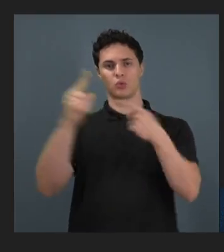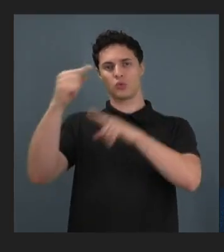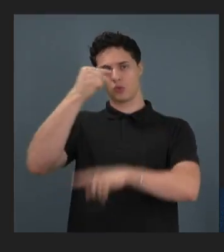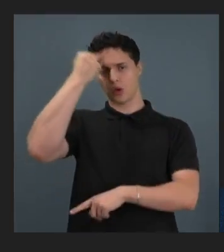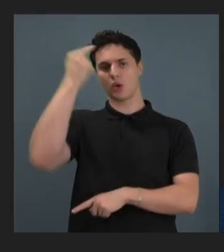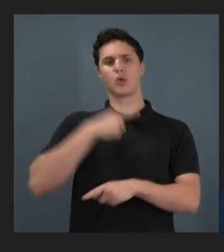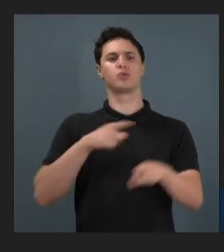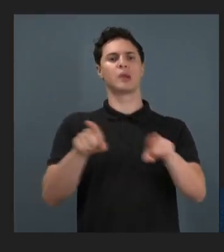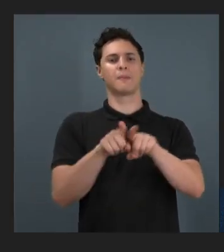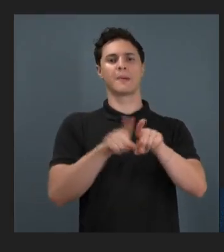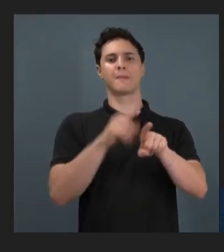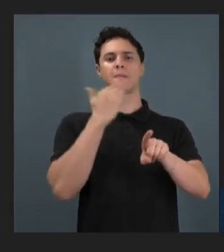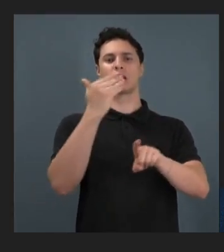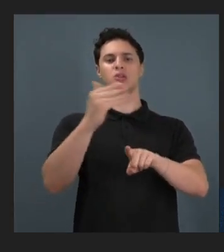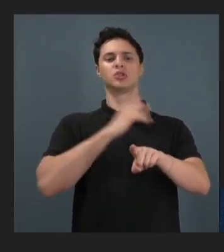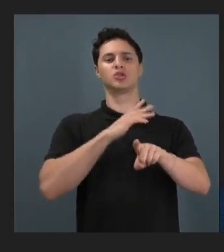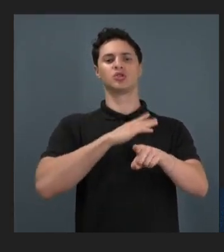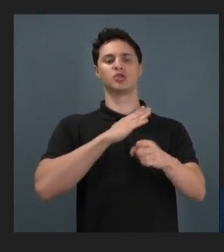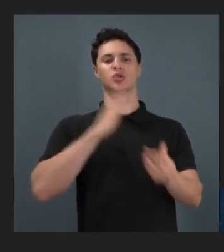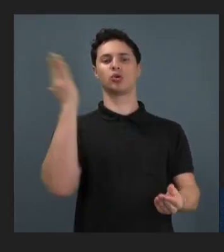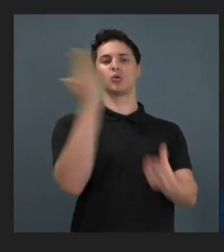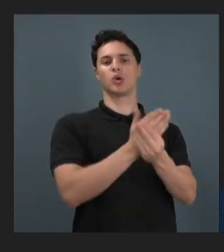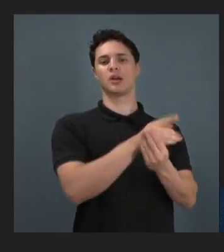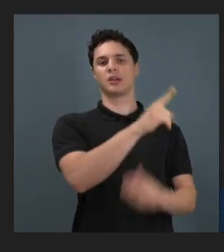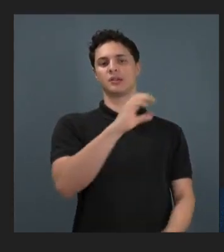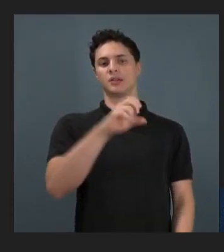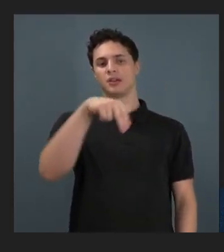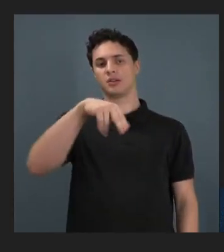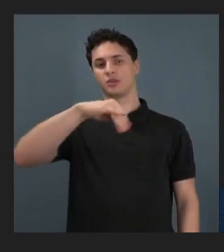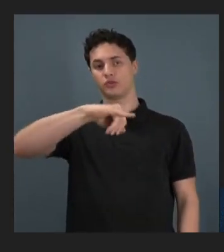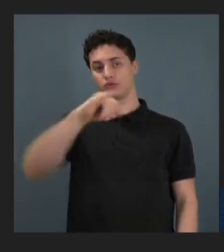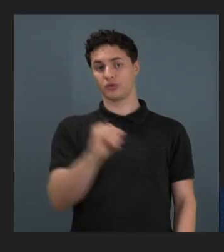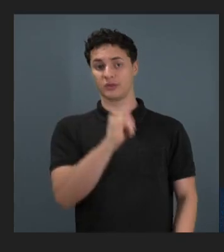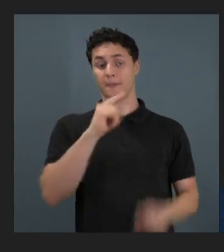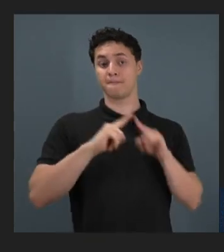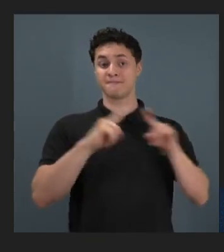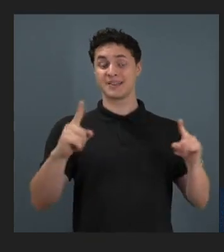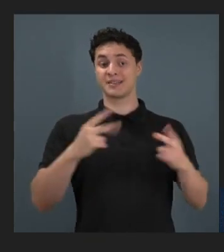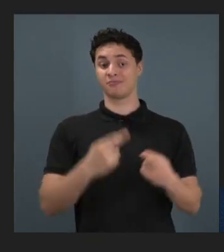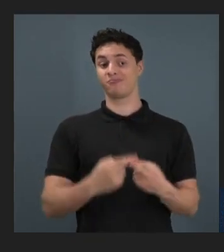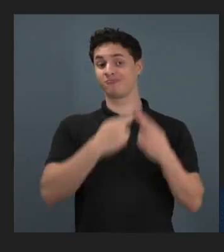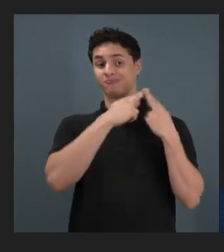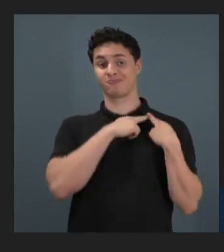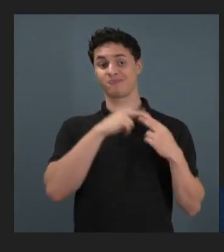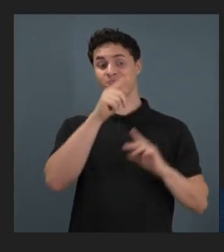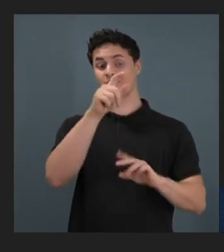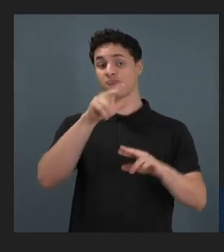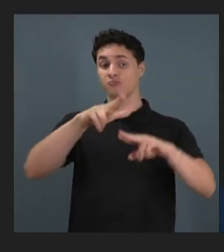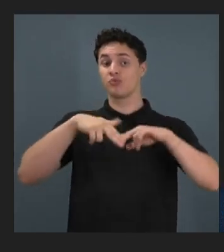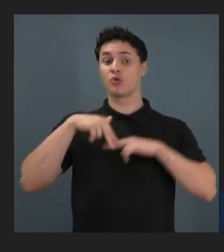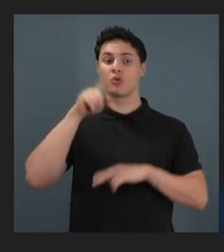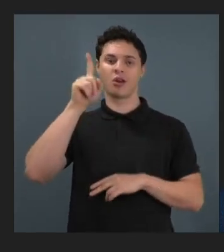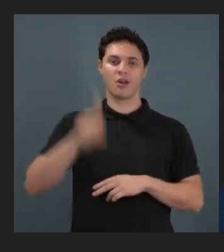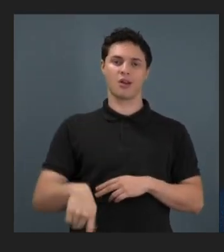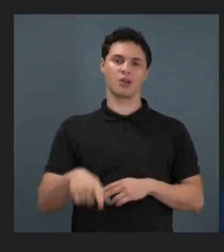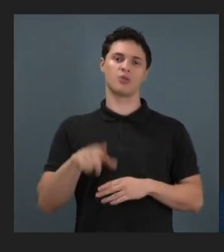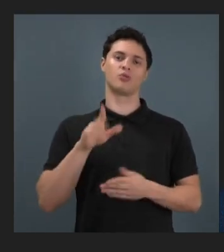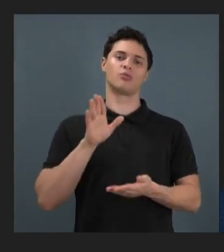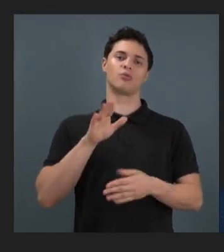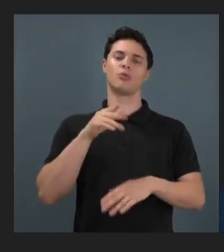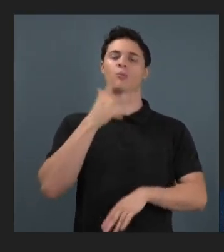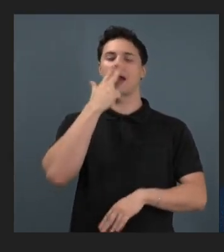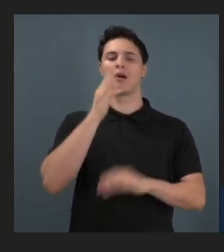com a representação junto ao CNJ. Mas a grande responsável por tudo isso é a omissão